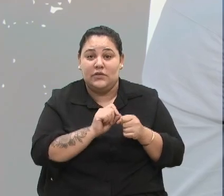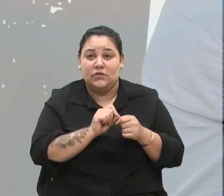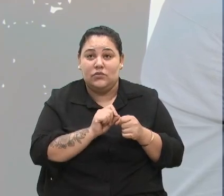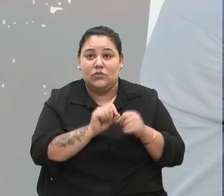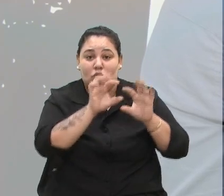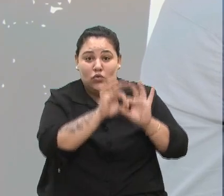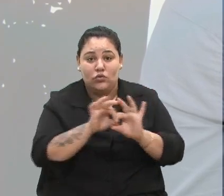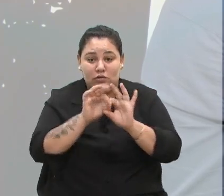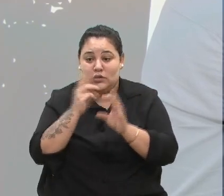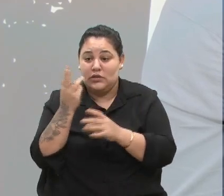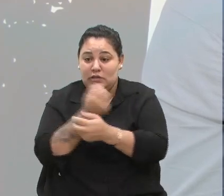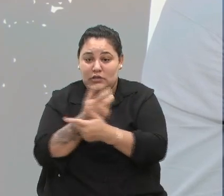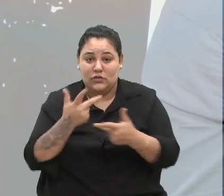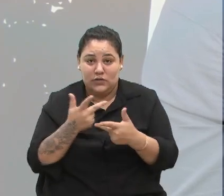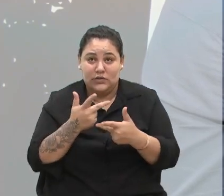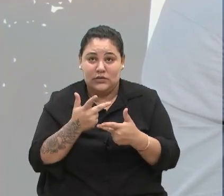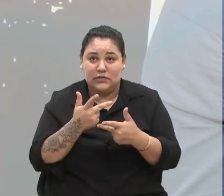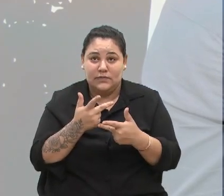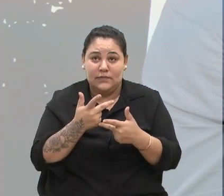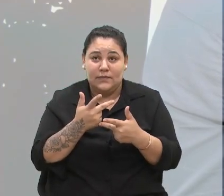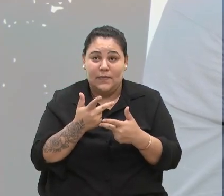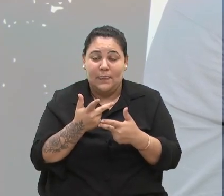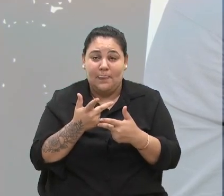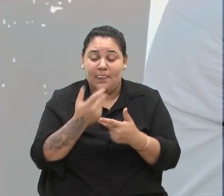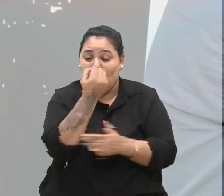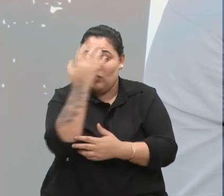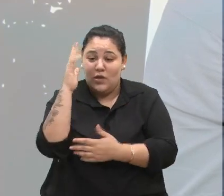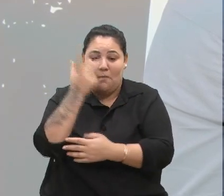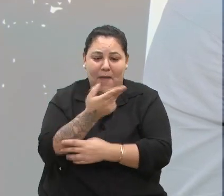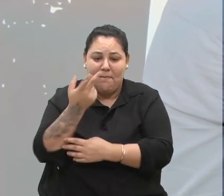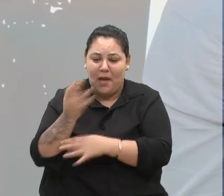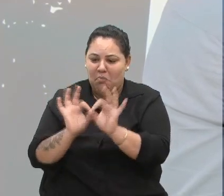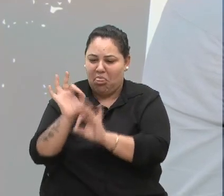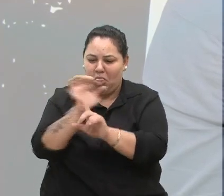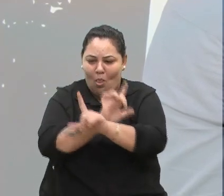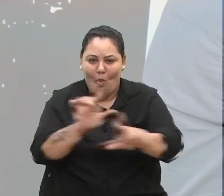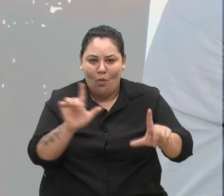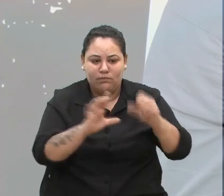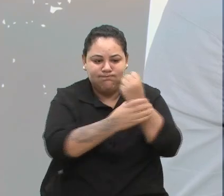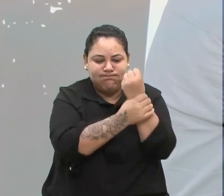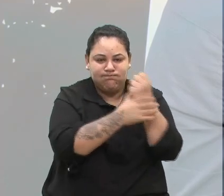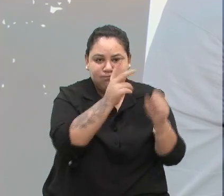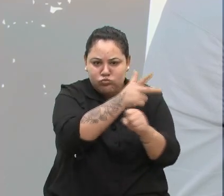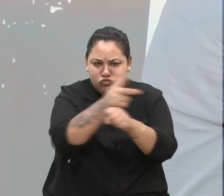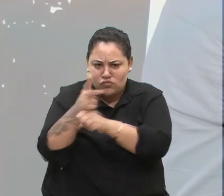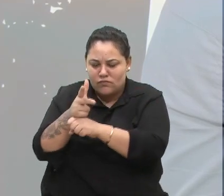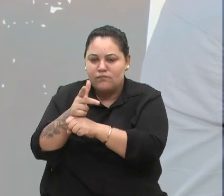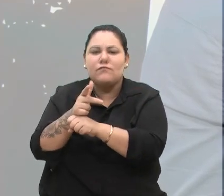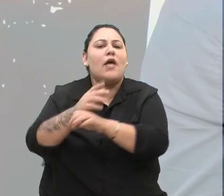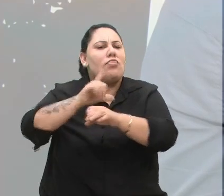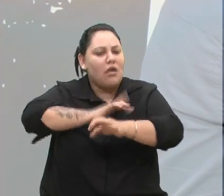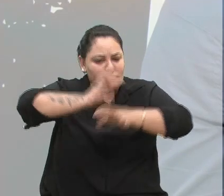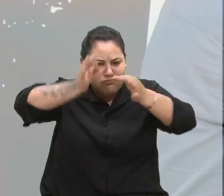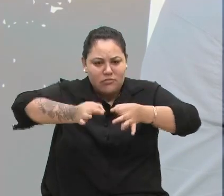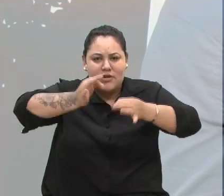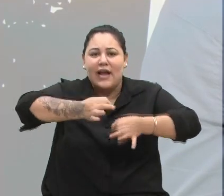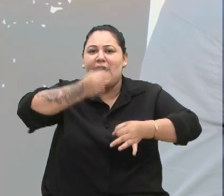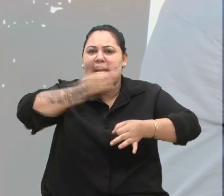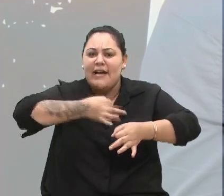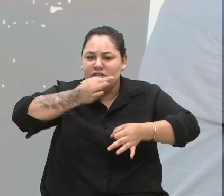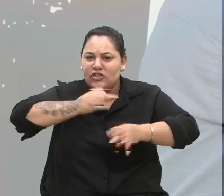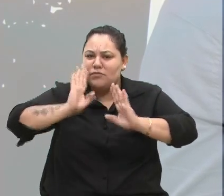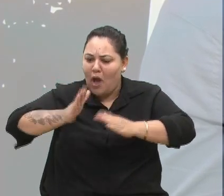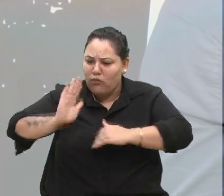situações aí, que é da iluminação, é da poda, o cercamento eletrônico, certamente Caxias do Sul está avante,